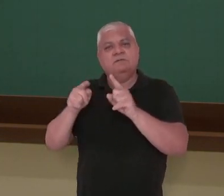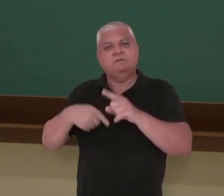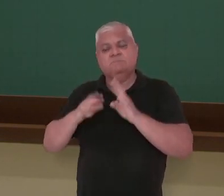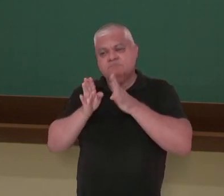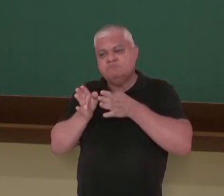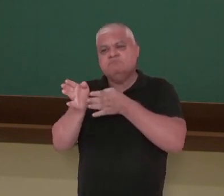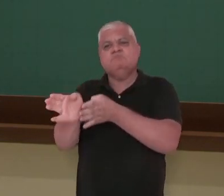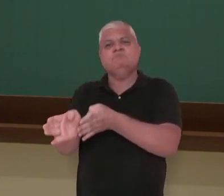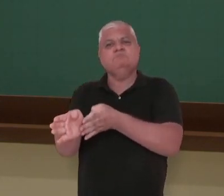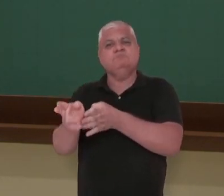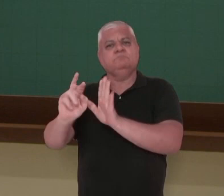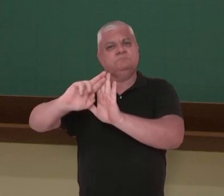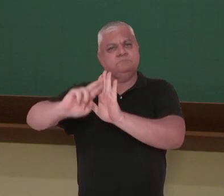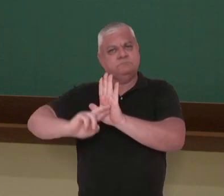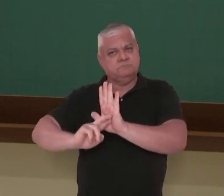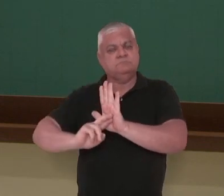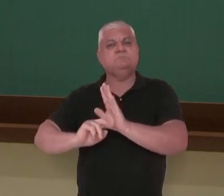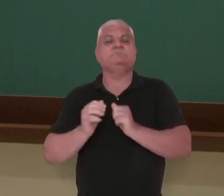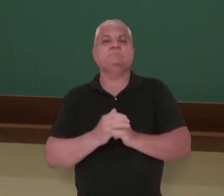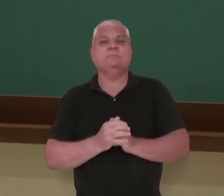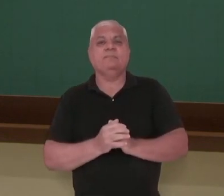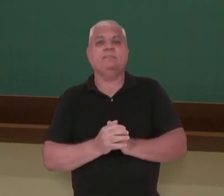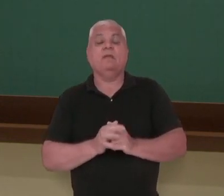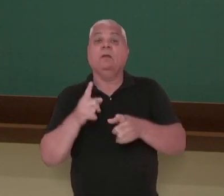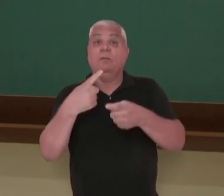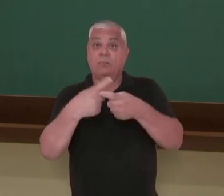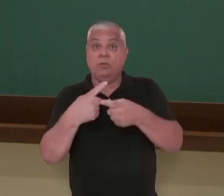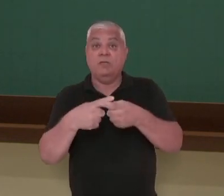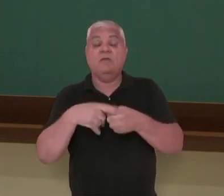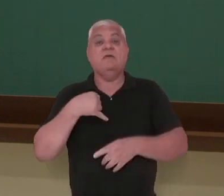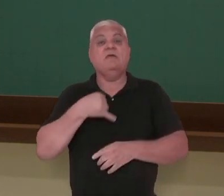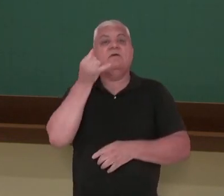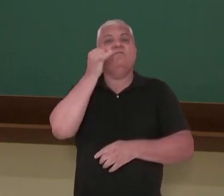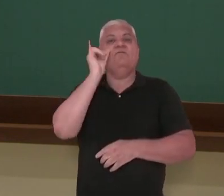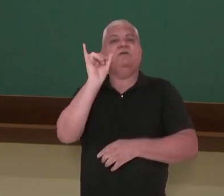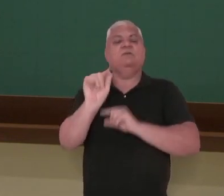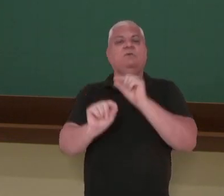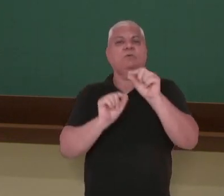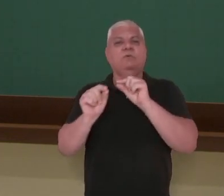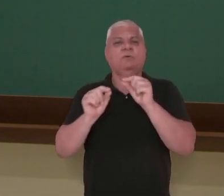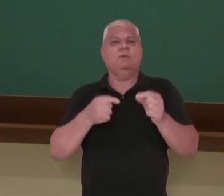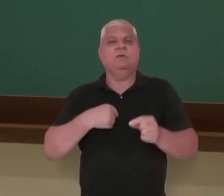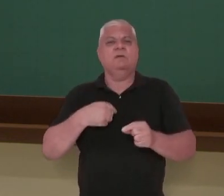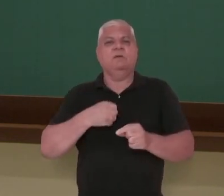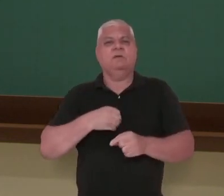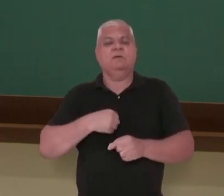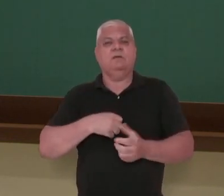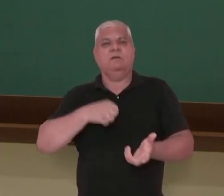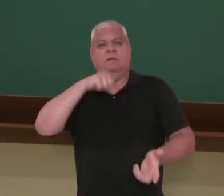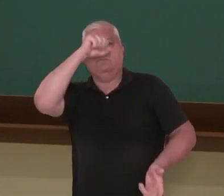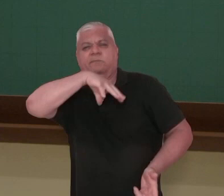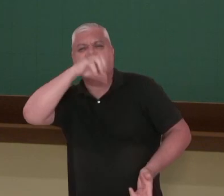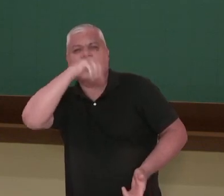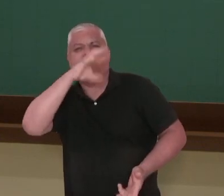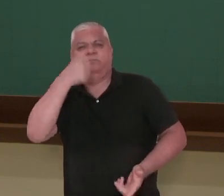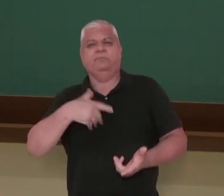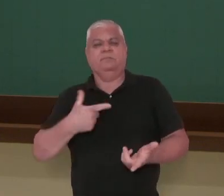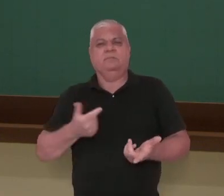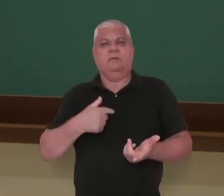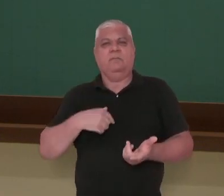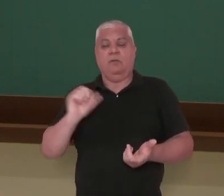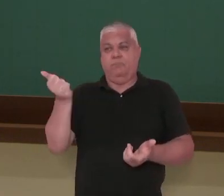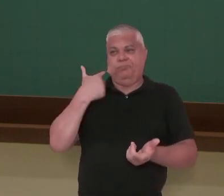padrão. Isso por quê? Justamente para tentar evitar que haja uma agressão aí a você, a sua integridade, e